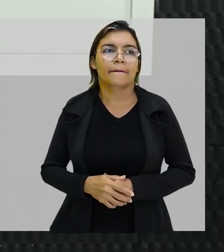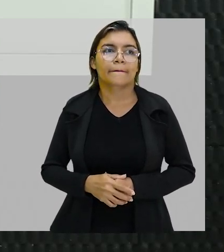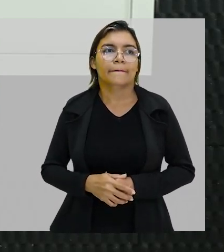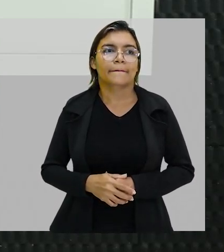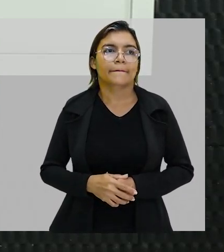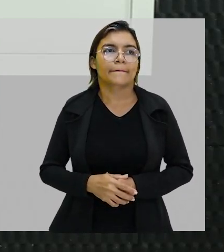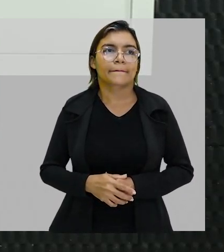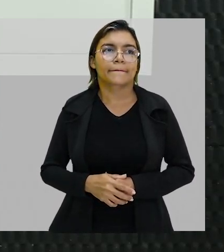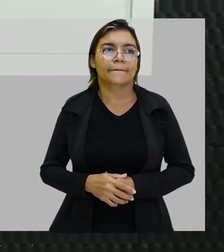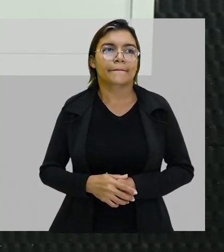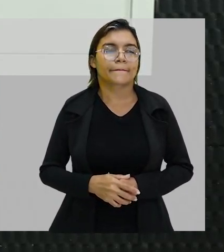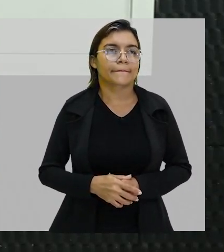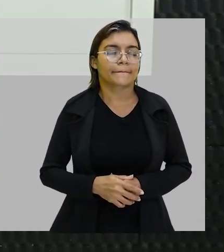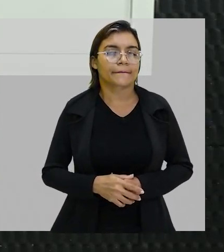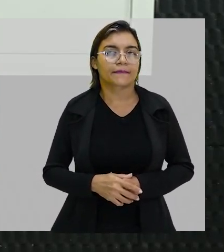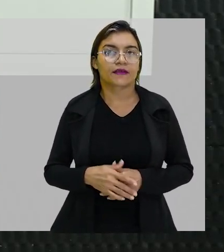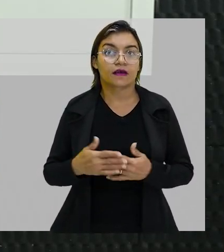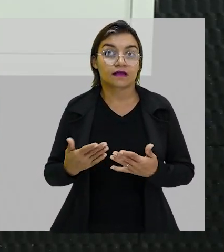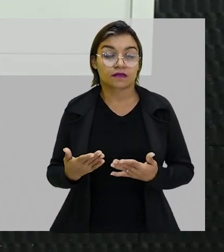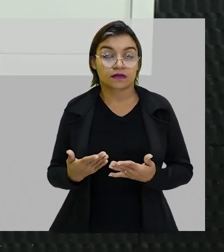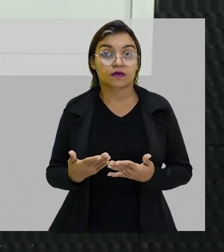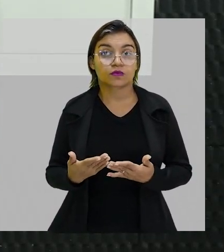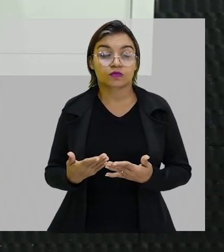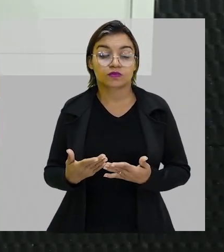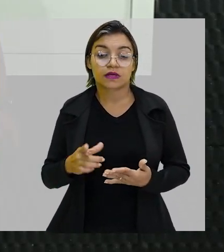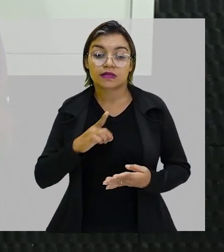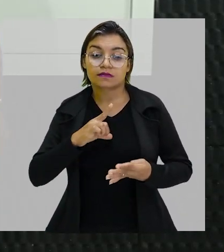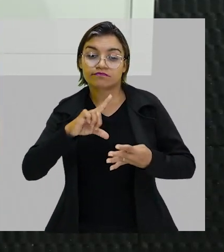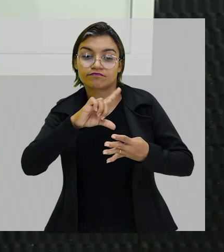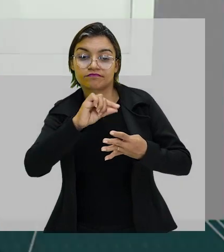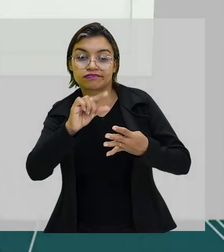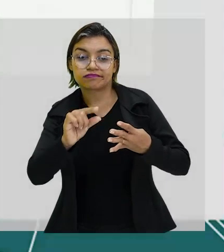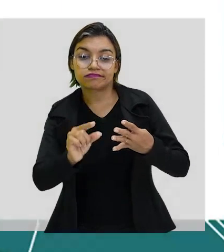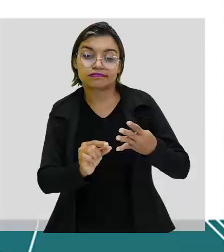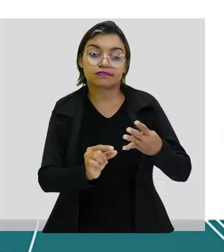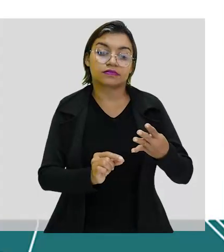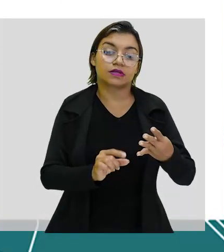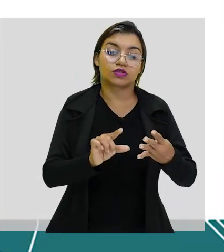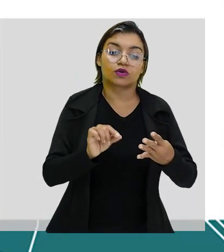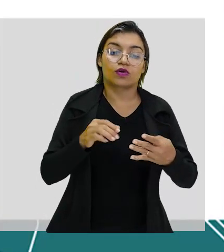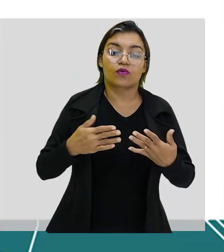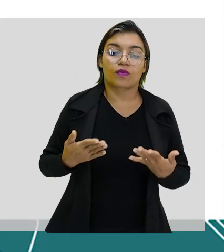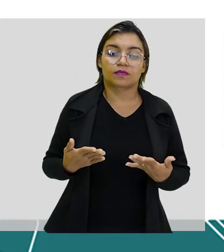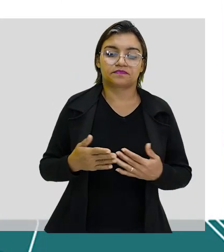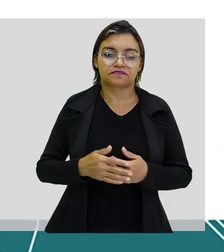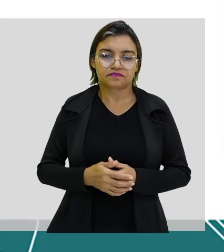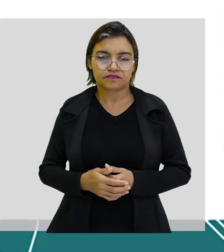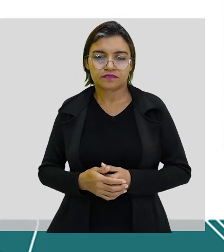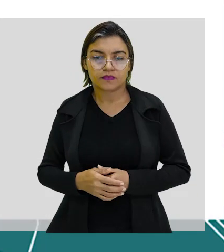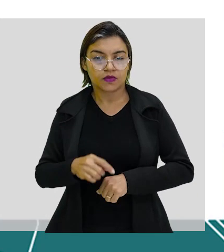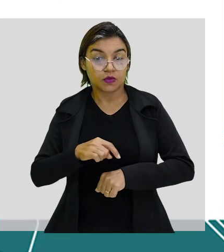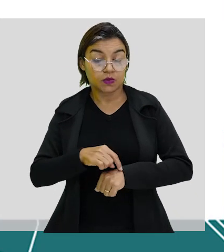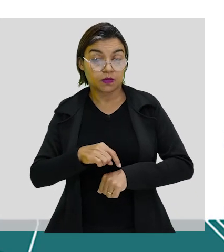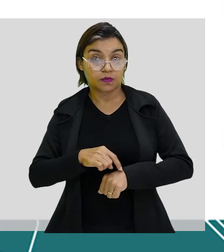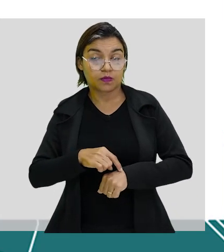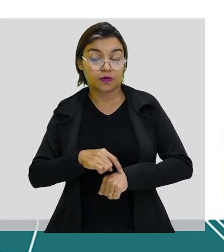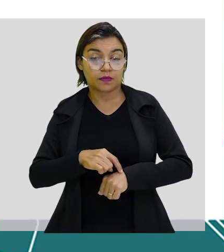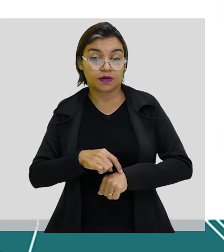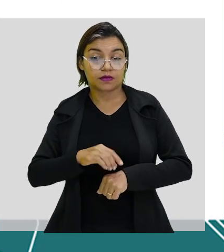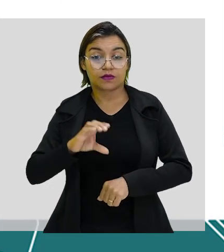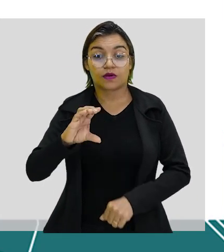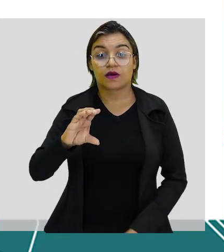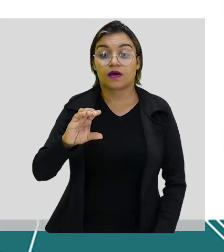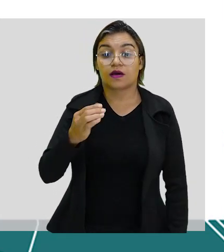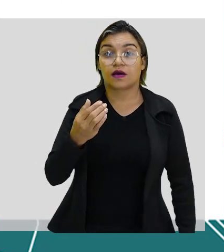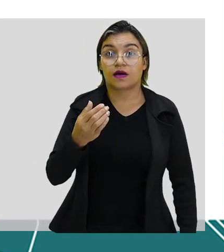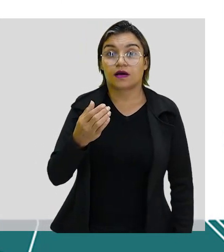Ok? Então, das alternativas que nós vamos ter, né, de acordo com o texto diz o seguinte, né? No momento que a chave for ligada